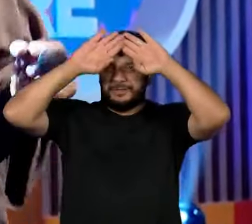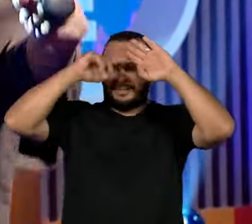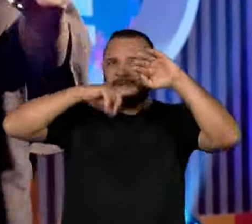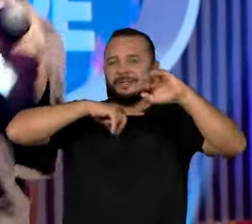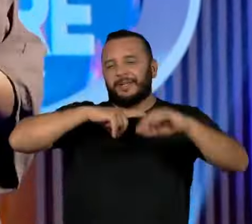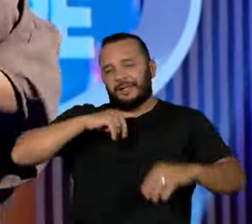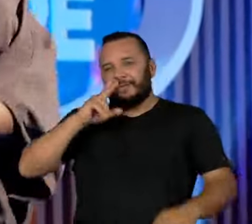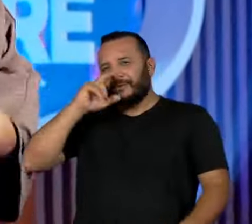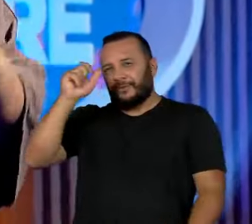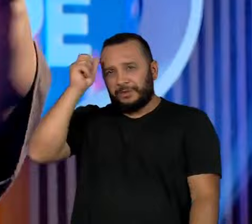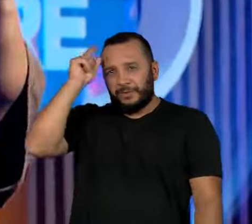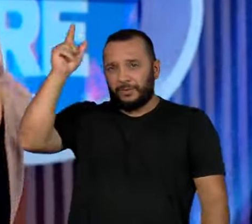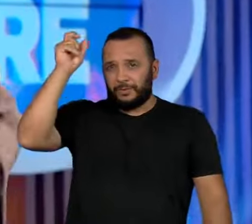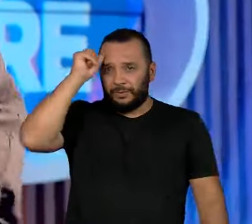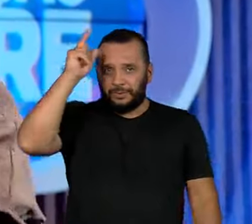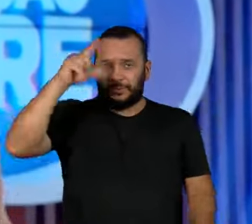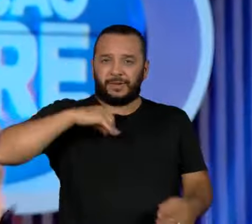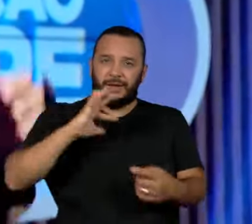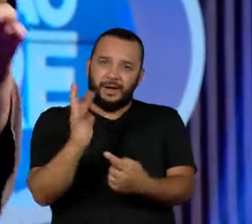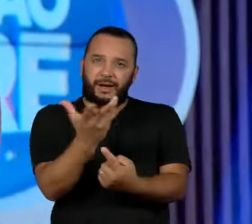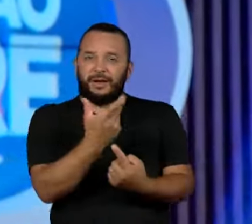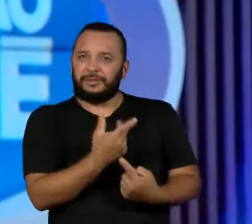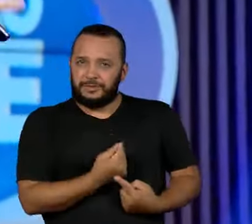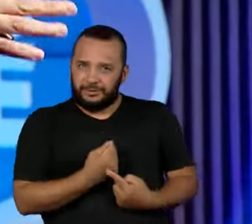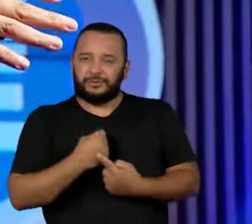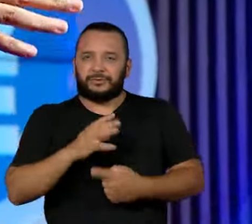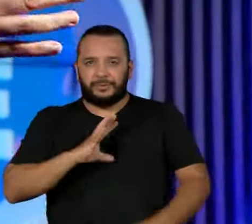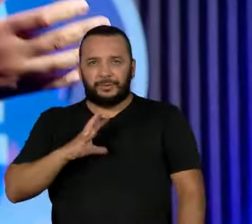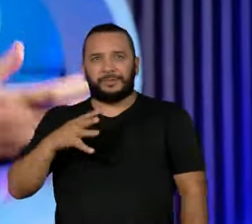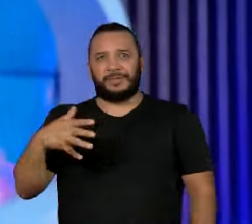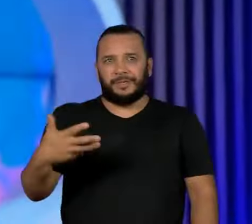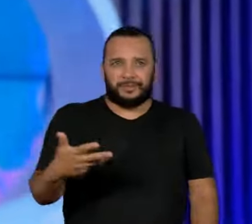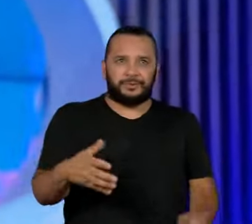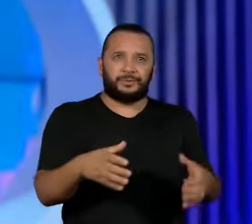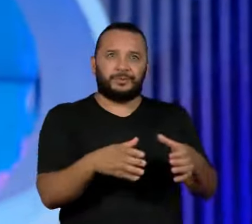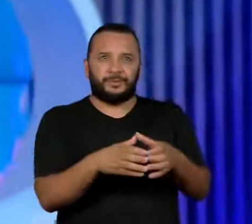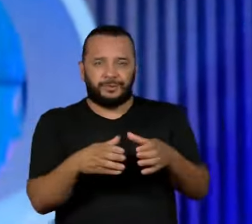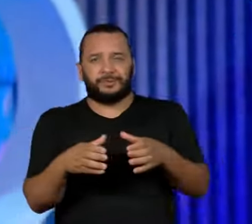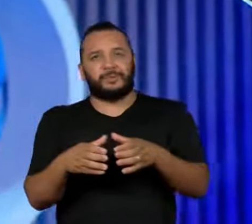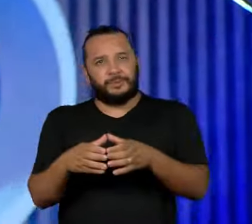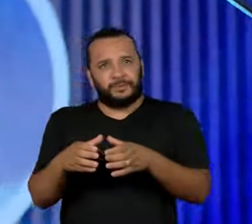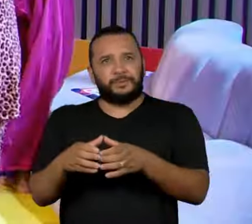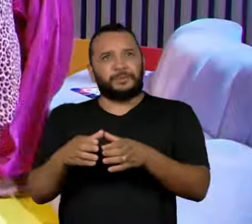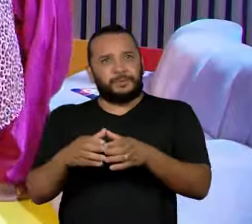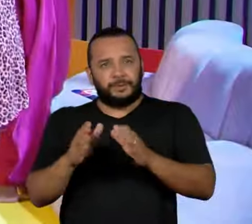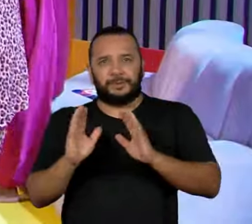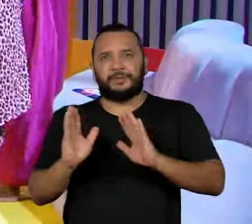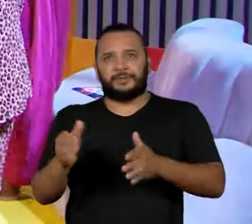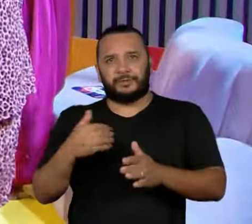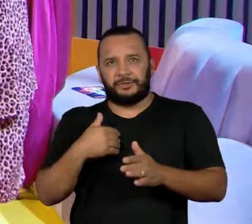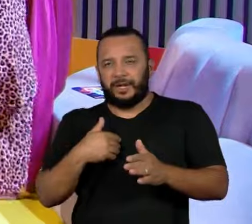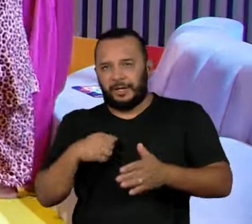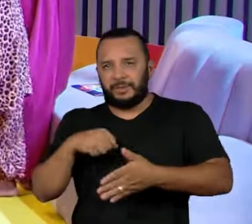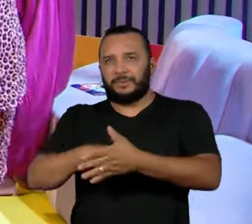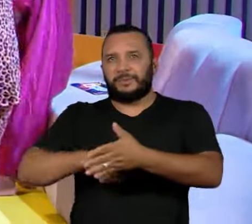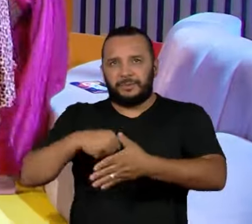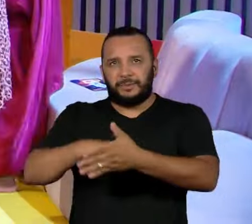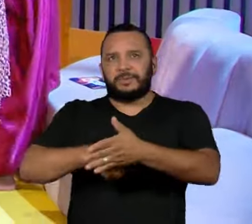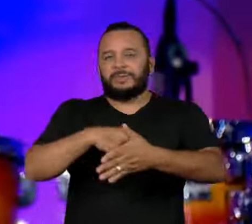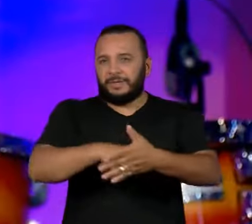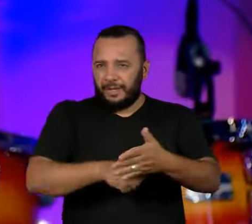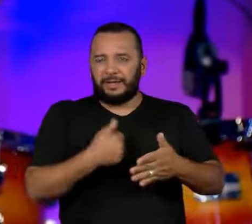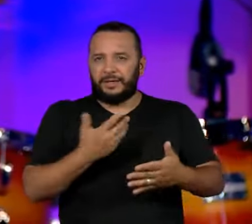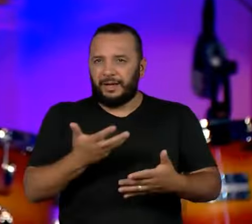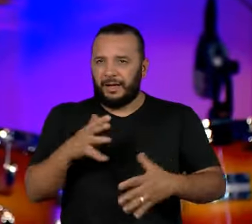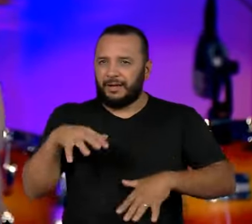da cultura, tem a arte e a bravura, e um bom jogo de cintura faz valer seus ideais e